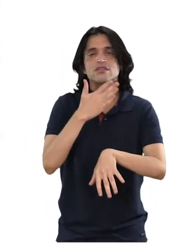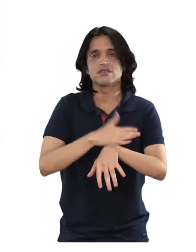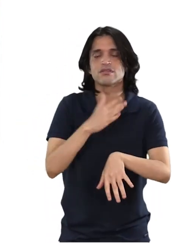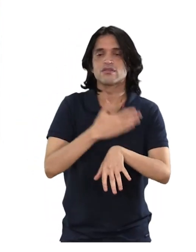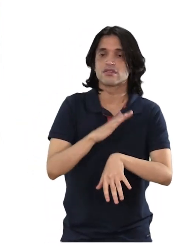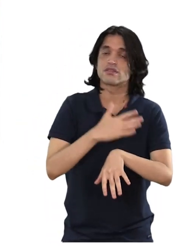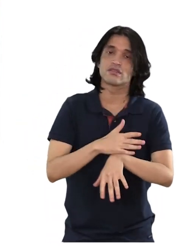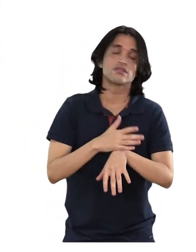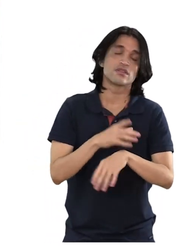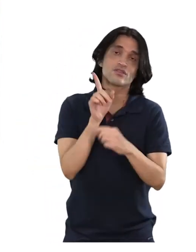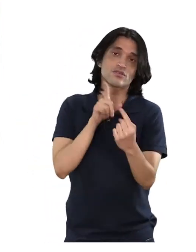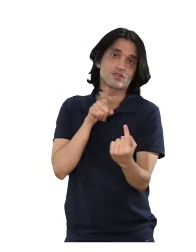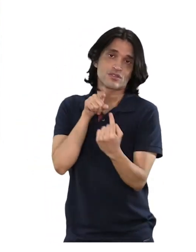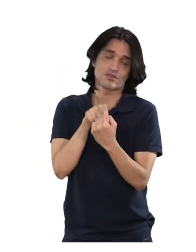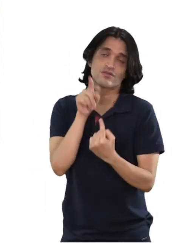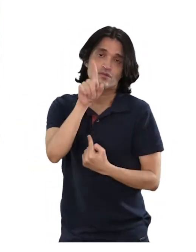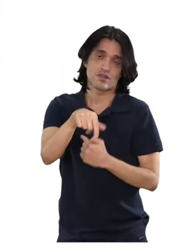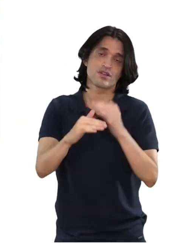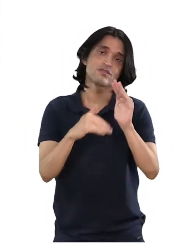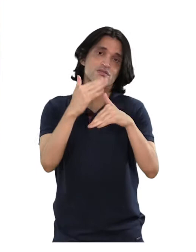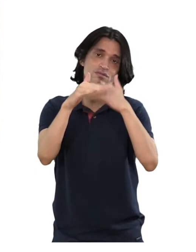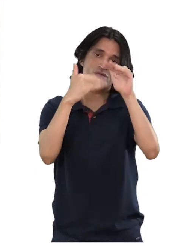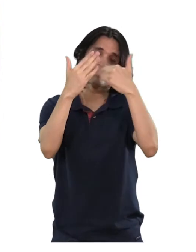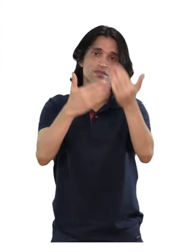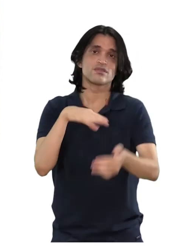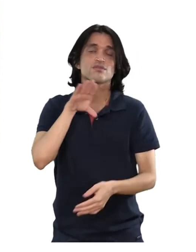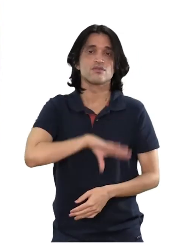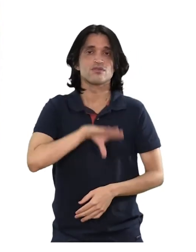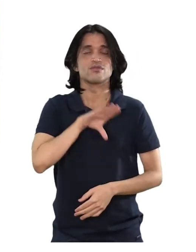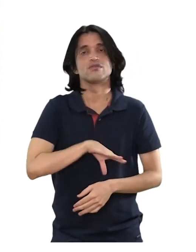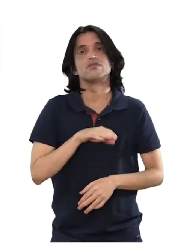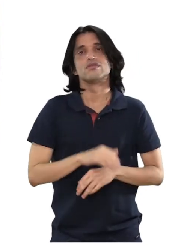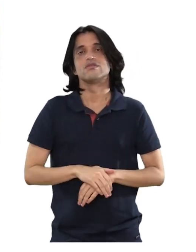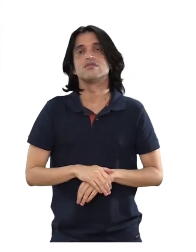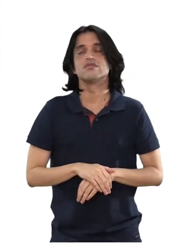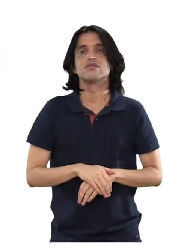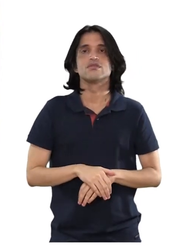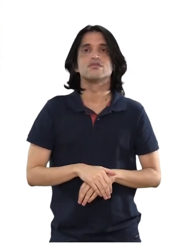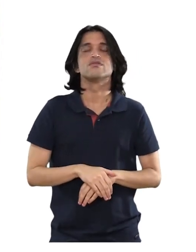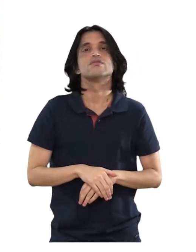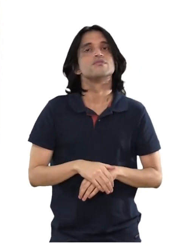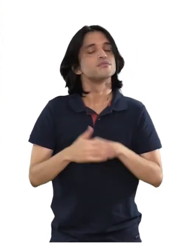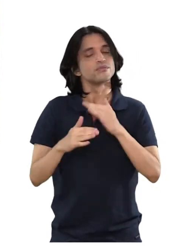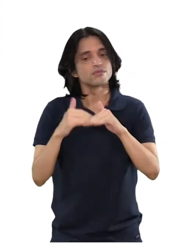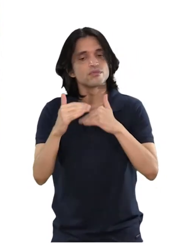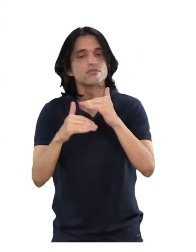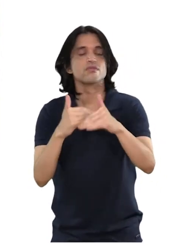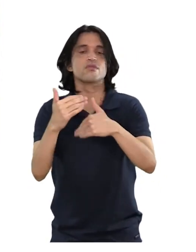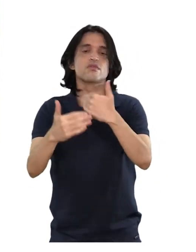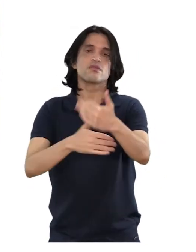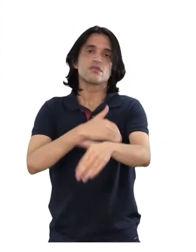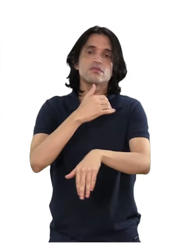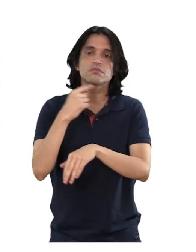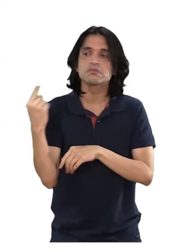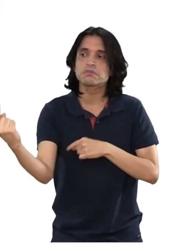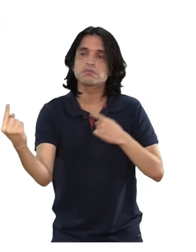de possibilitar um bom desenvolvimento da disciplina de língua portuguesa, aprimorando, sim, suas habilidades, competências de